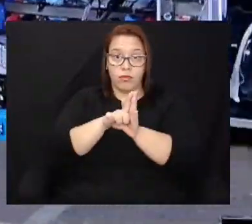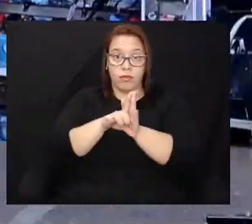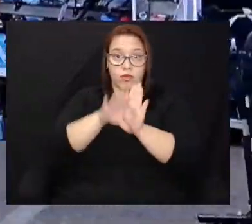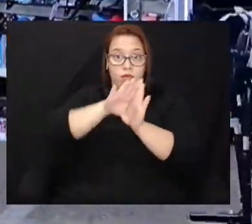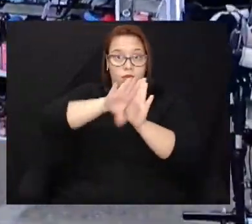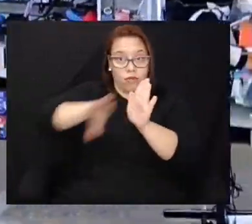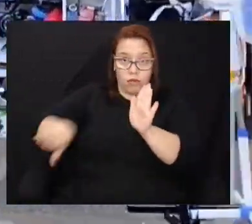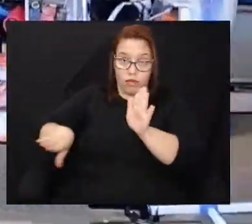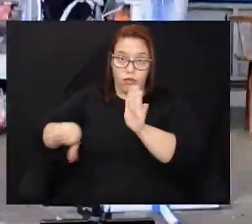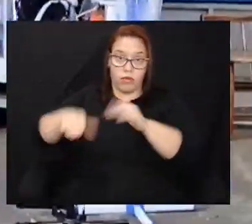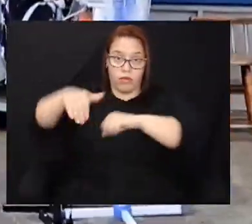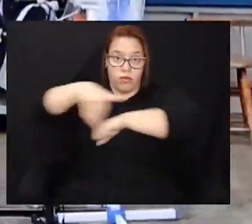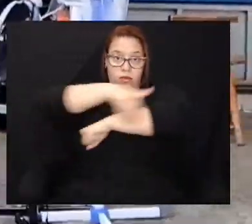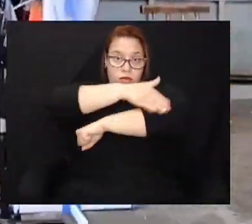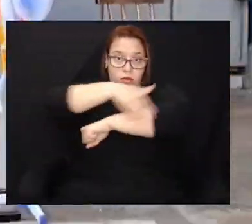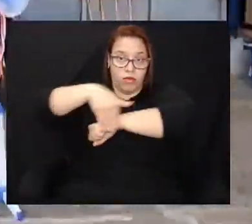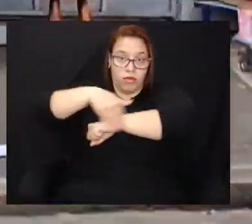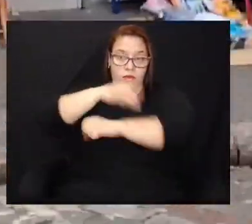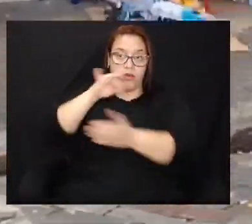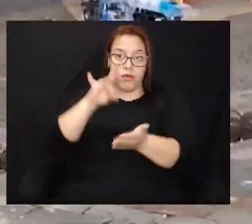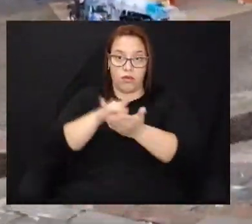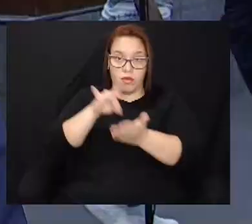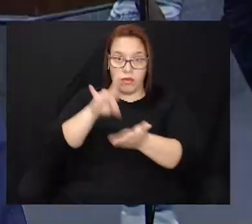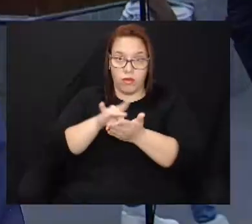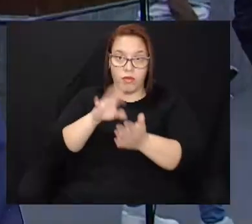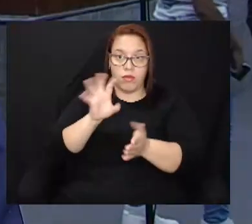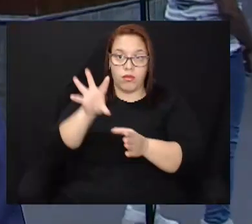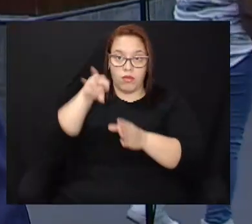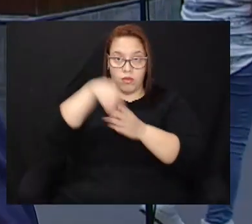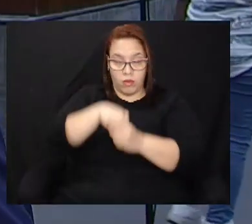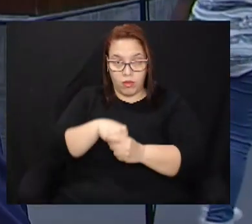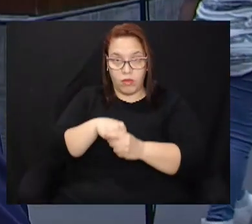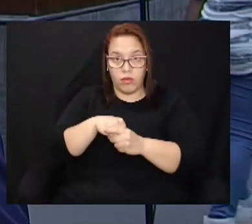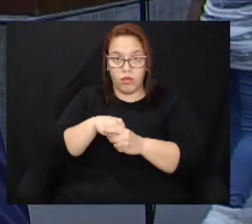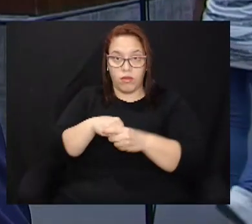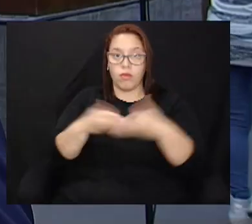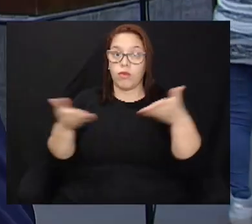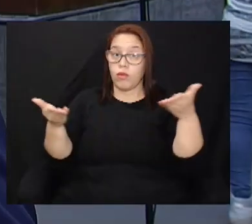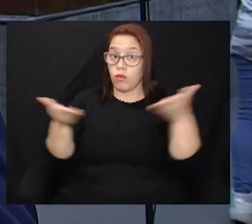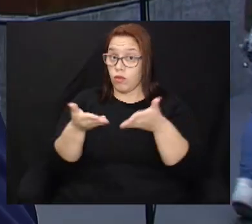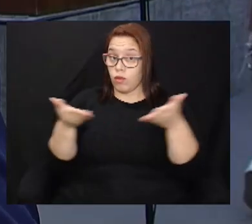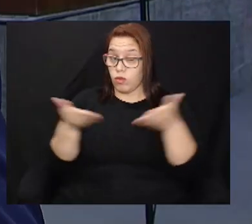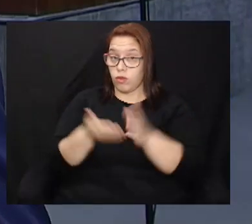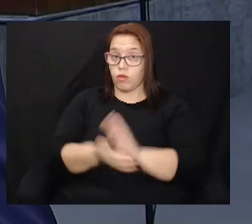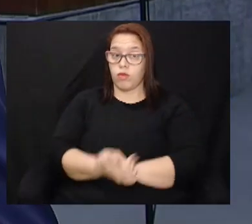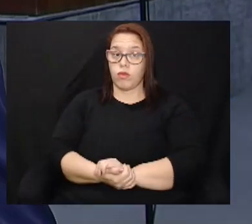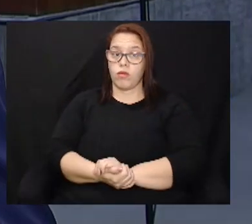a área original já incluída na permissão. Hoje nós temos um